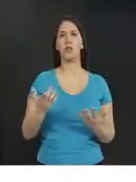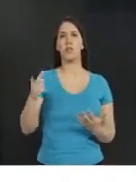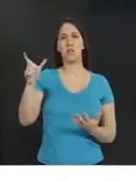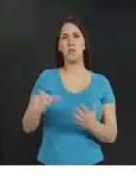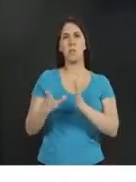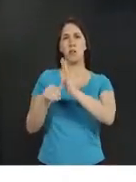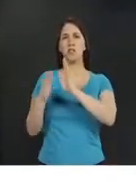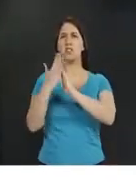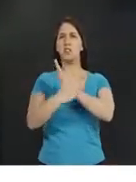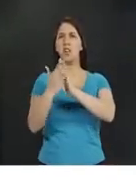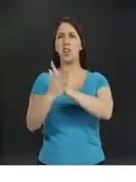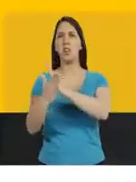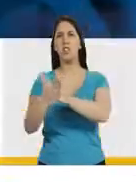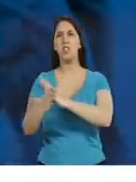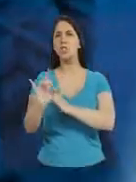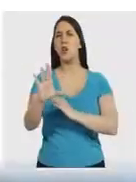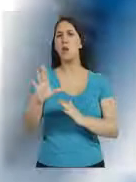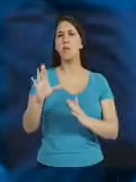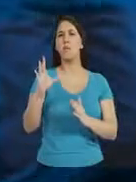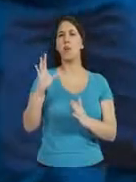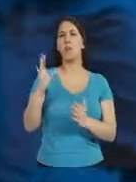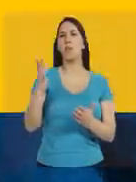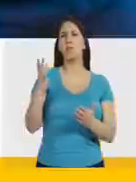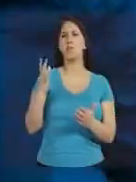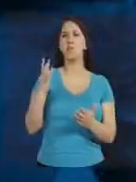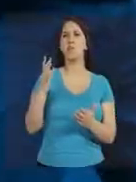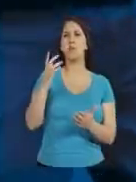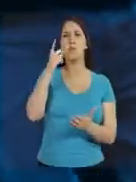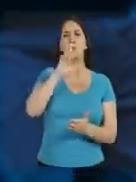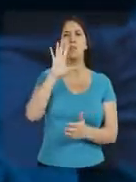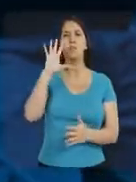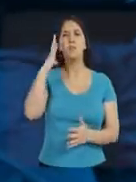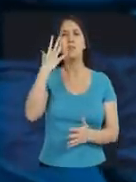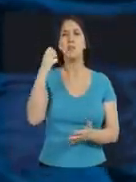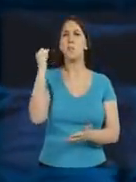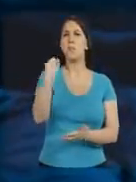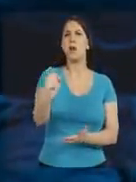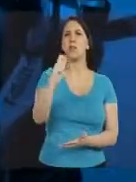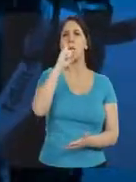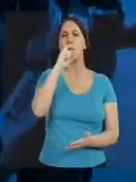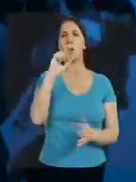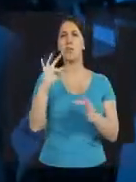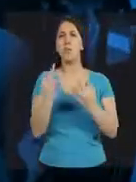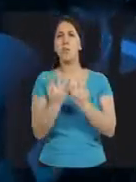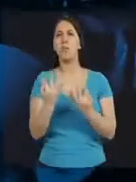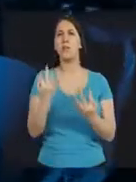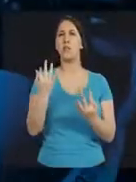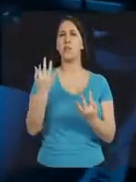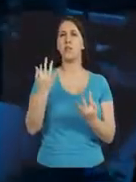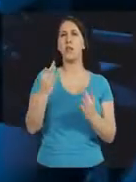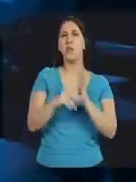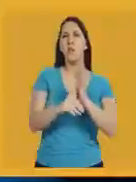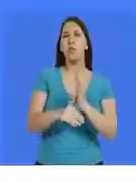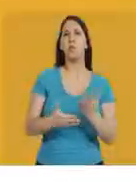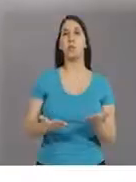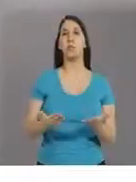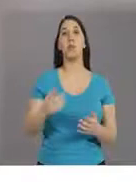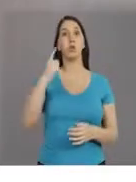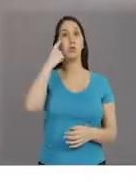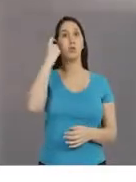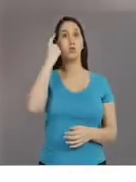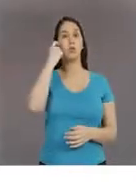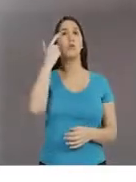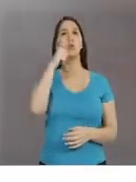às vezes matar pais de família. João Governador vai trabalhar para diminuir a maioridade penal.